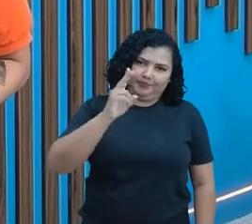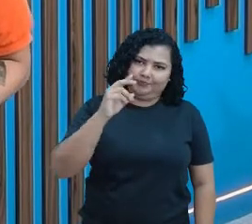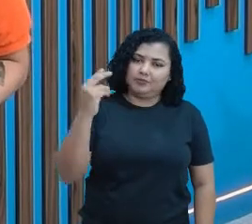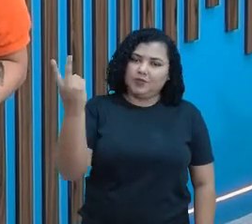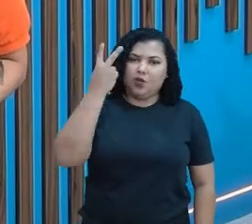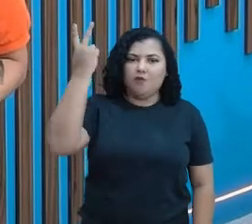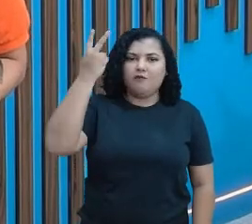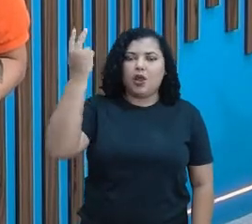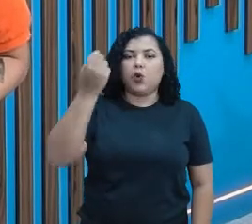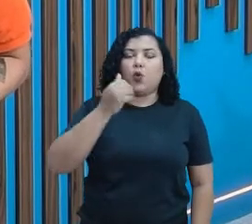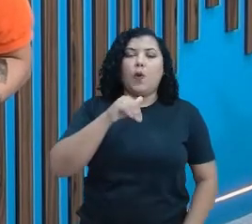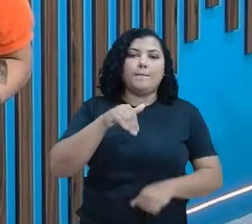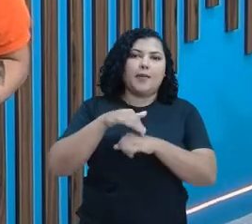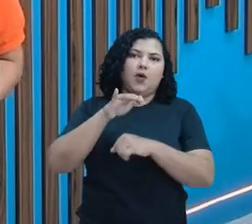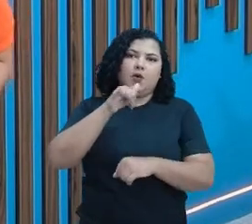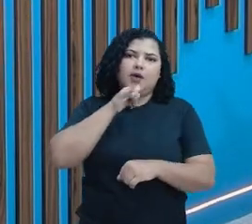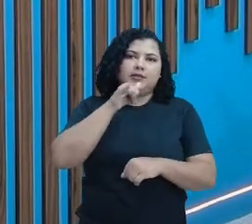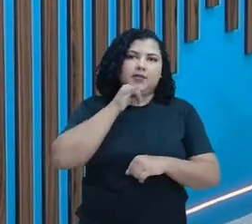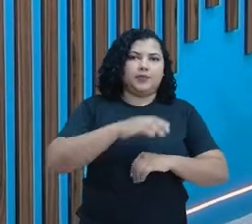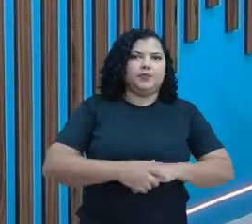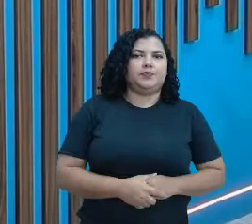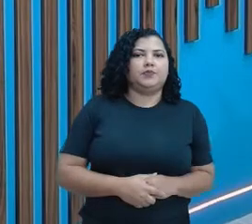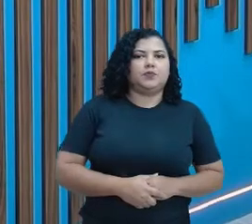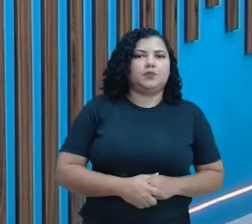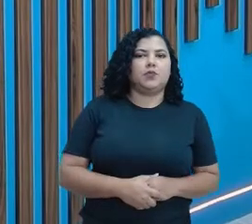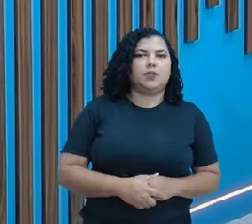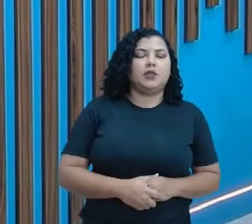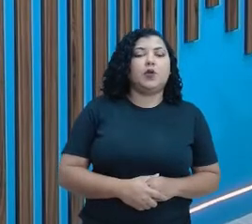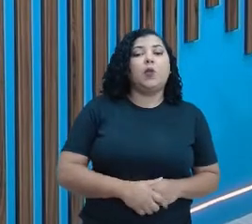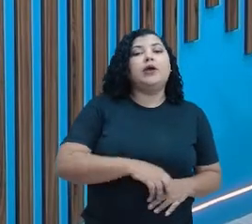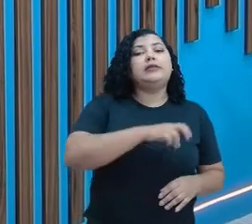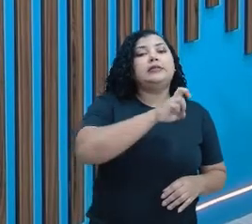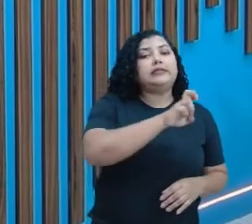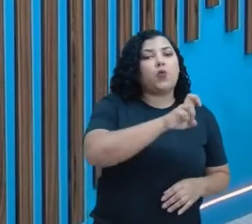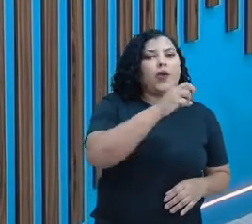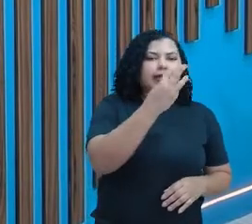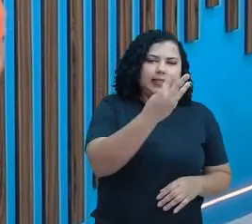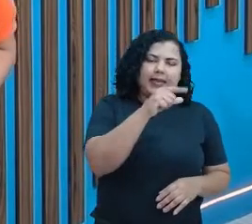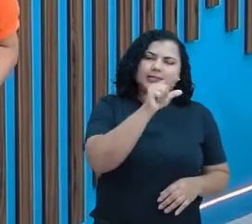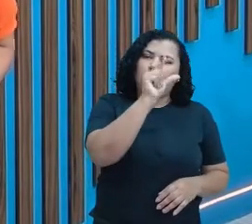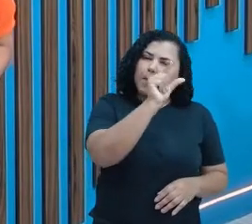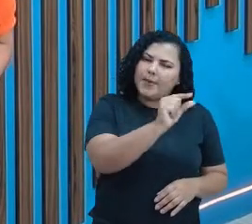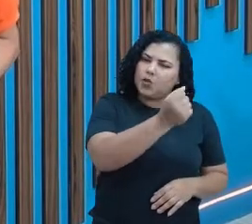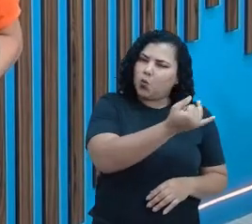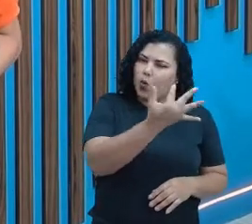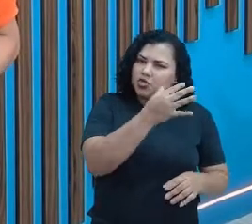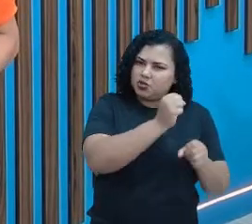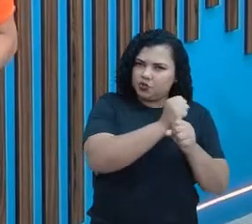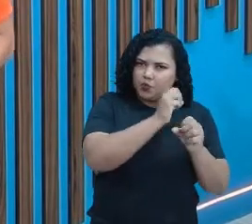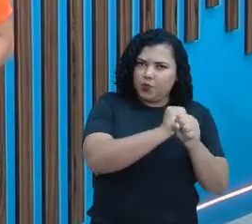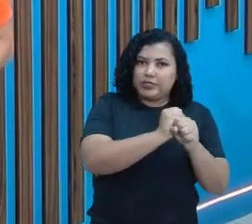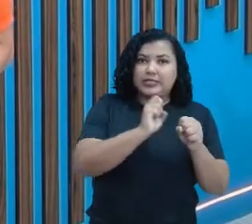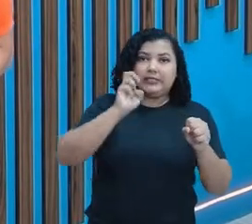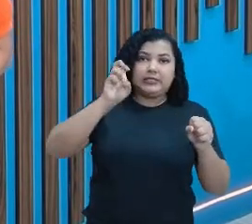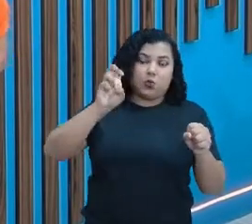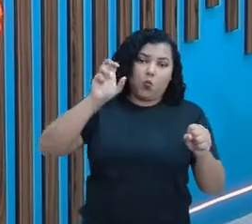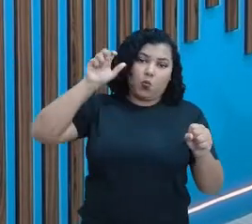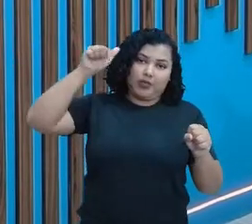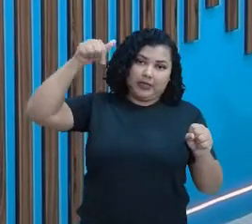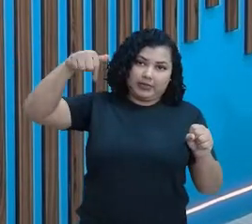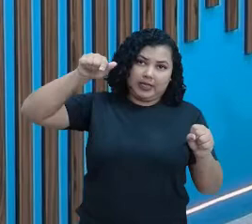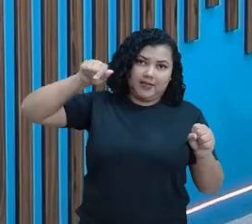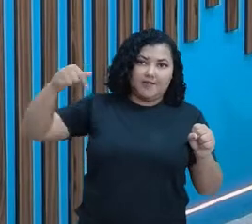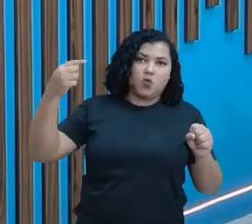Então, observa, 57,4 é maior do que o menor valor observado e ela é menor do que o maior